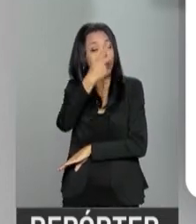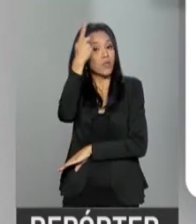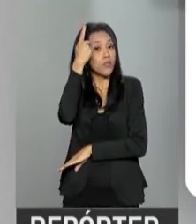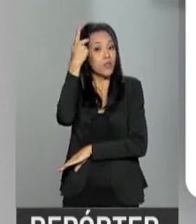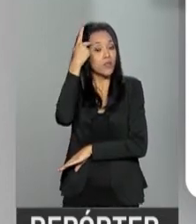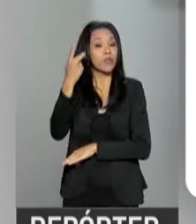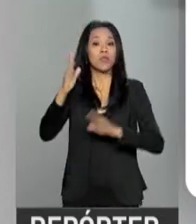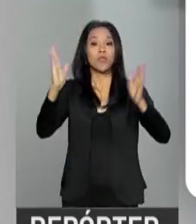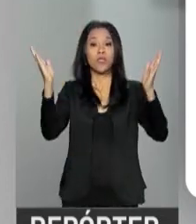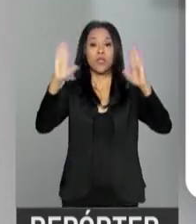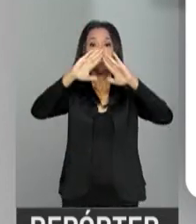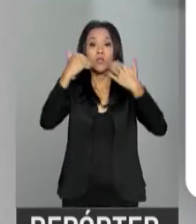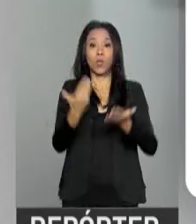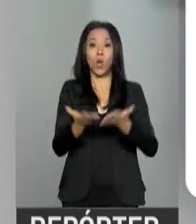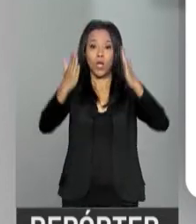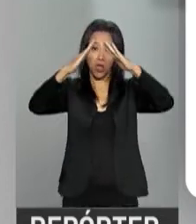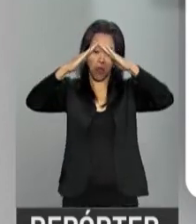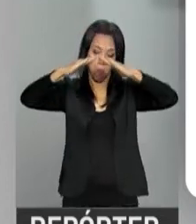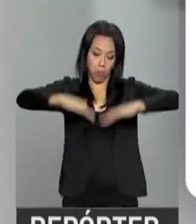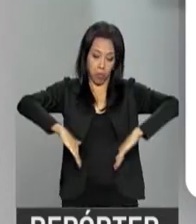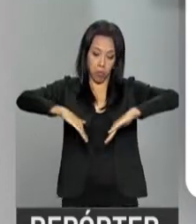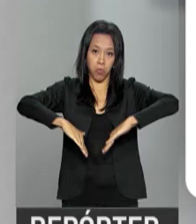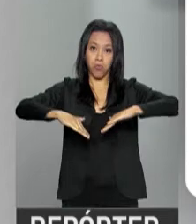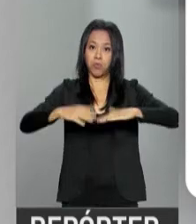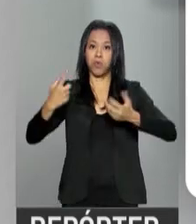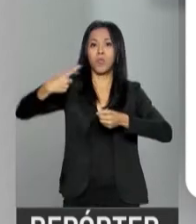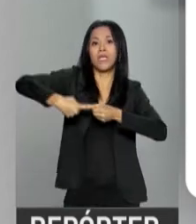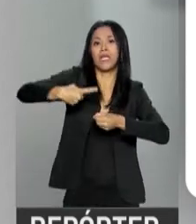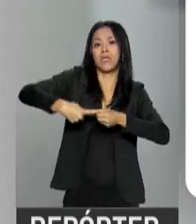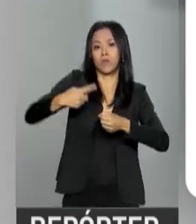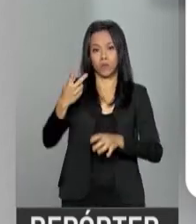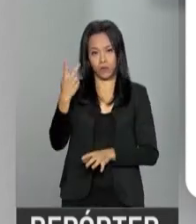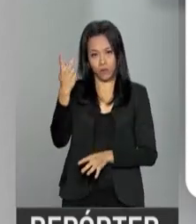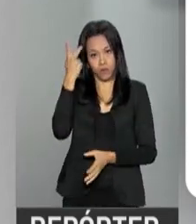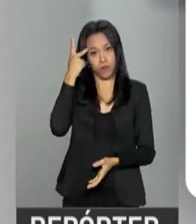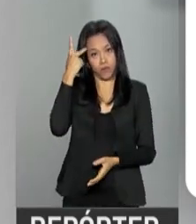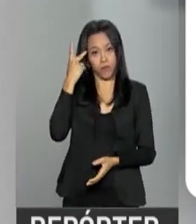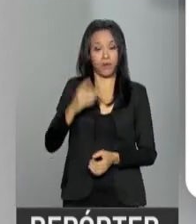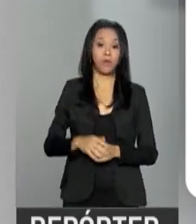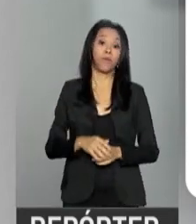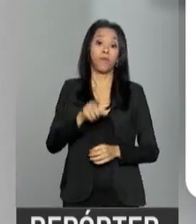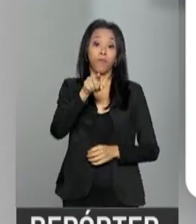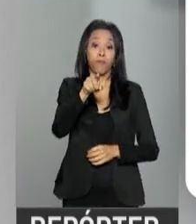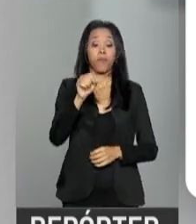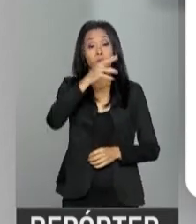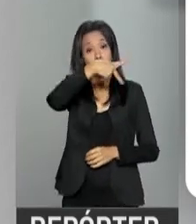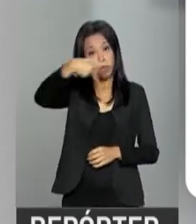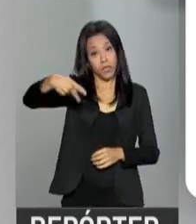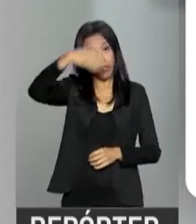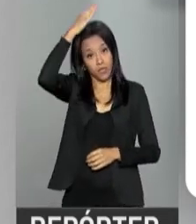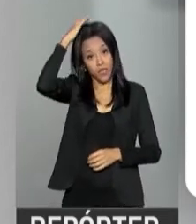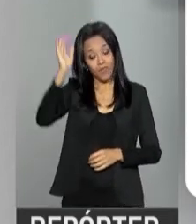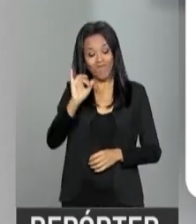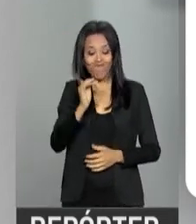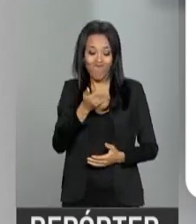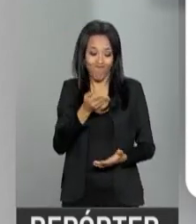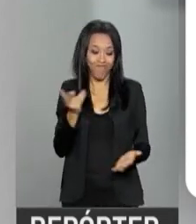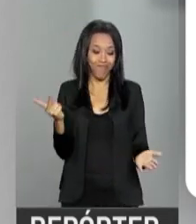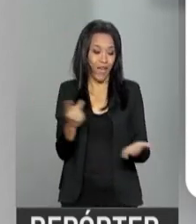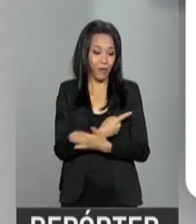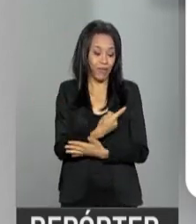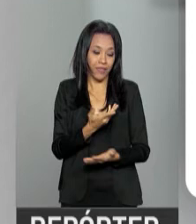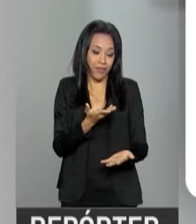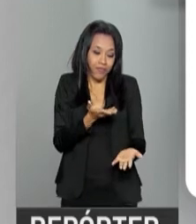do teto da escola de agudos no interior de são paulo segundo o presidente calamidades como essa